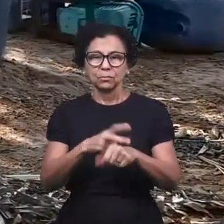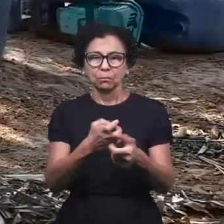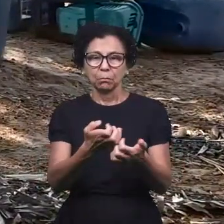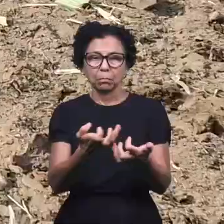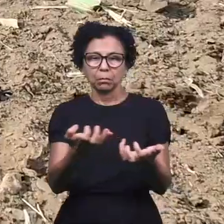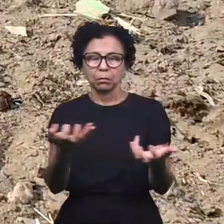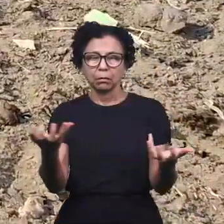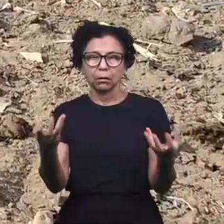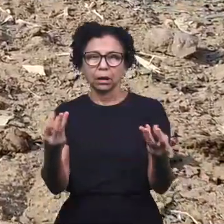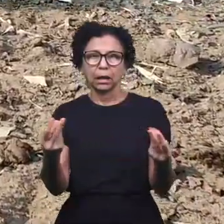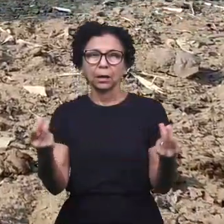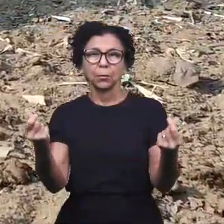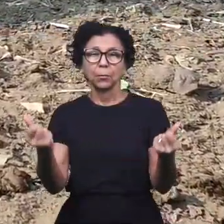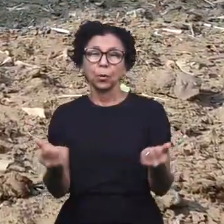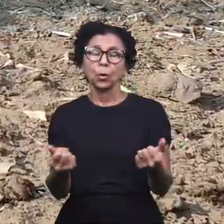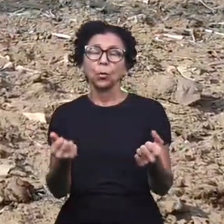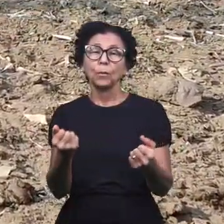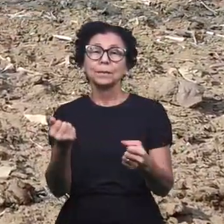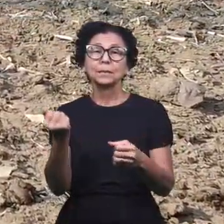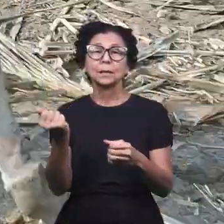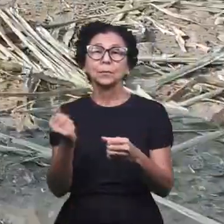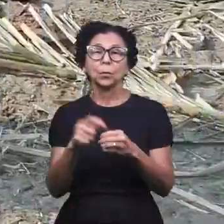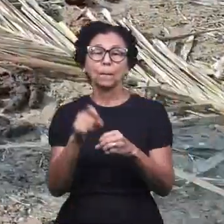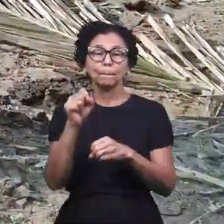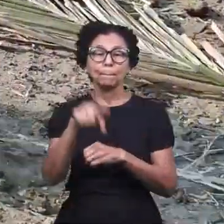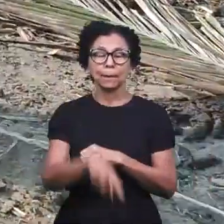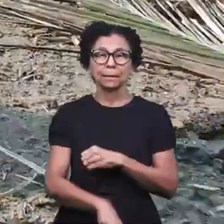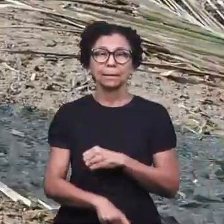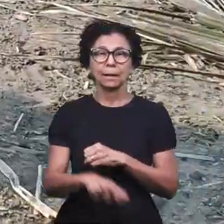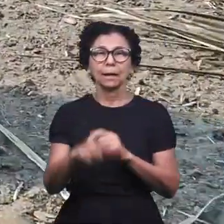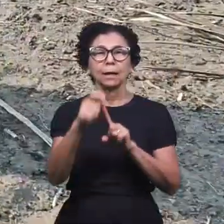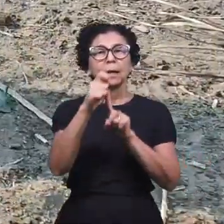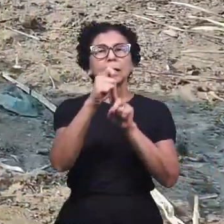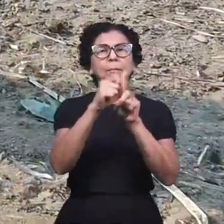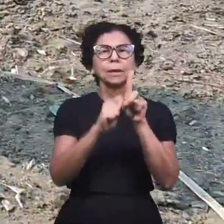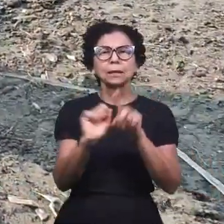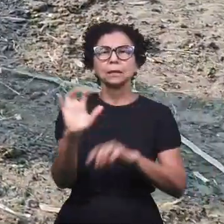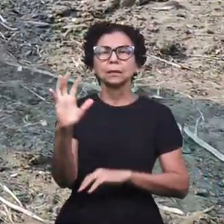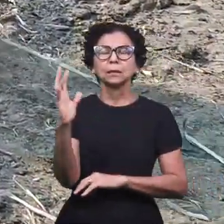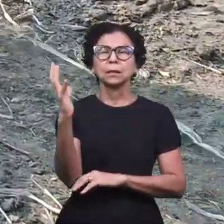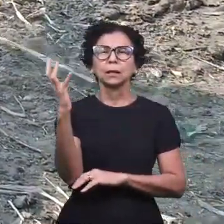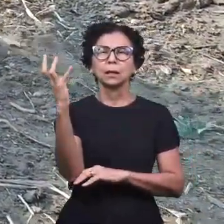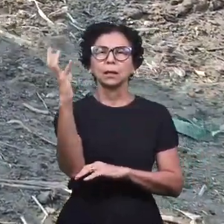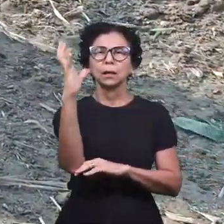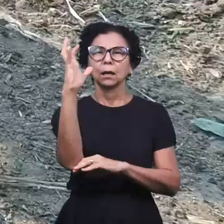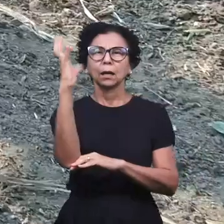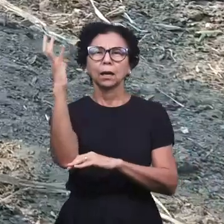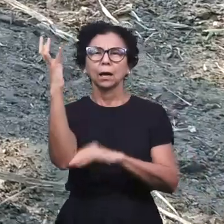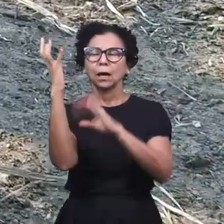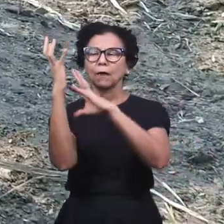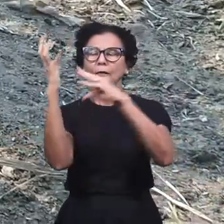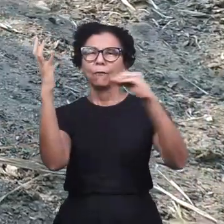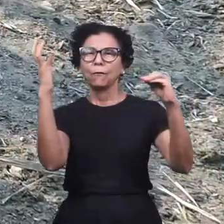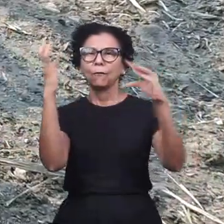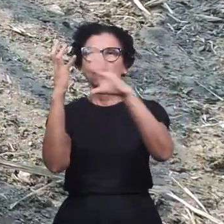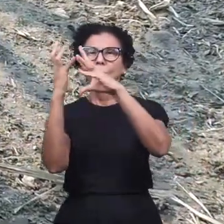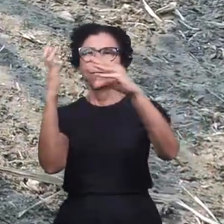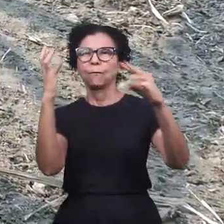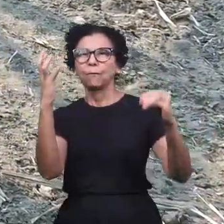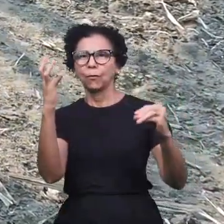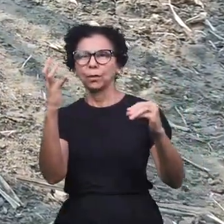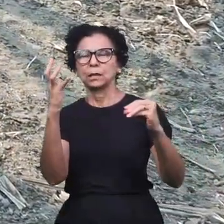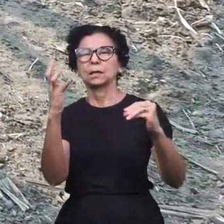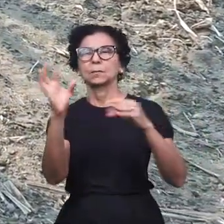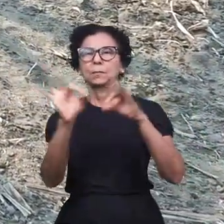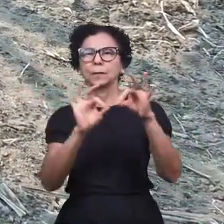cuidando aí, eu levanto cedo e começo a cortar a bananeira. Pra você ter uma ideia, né, nós estamos perdendo já algumas criações, porque